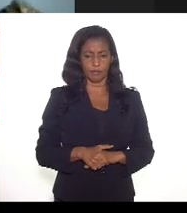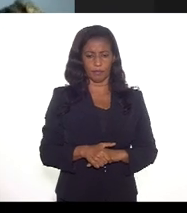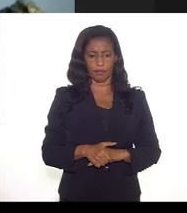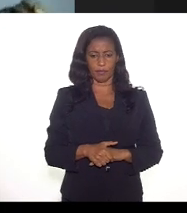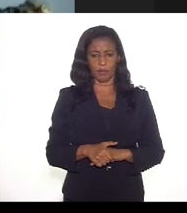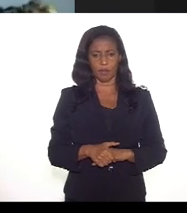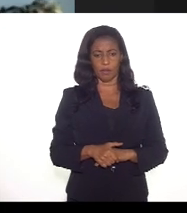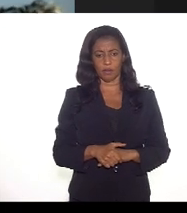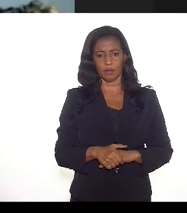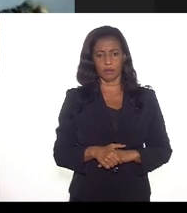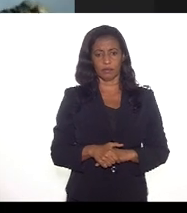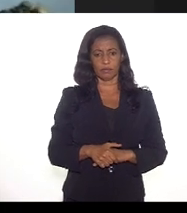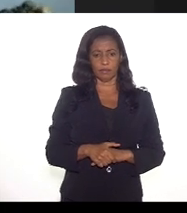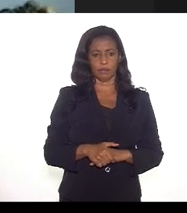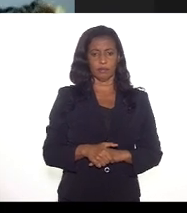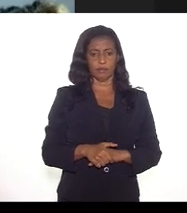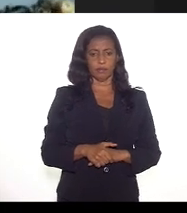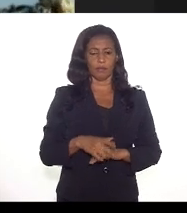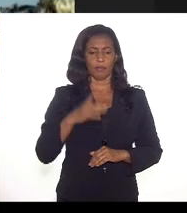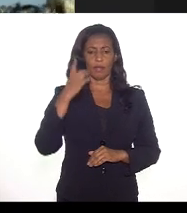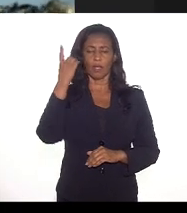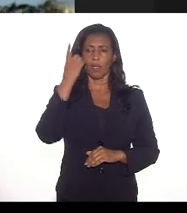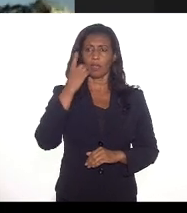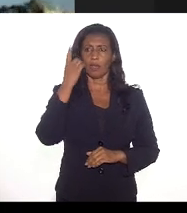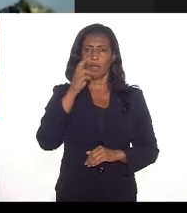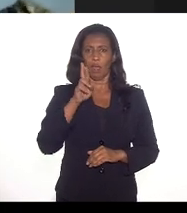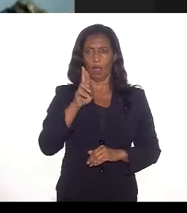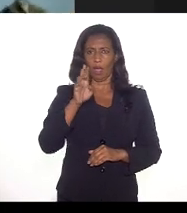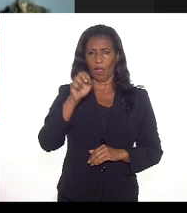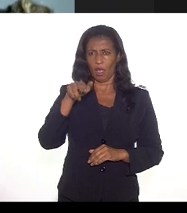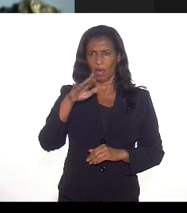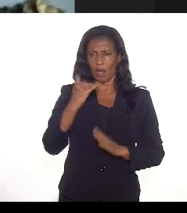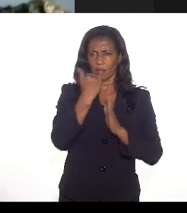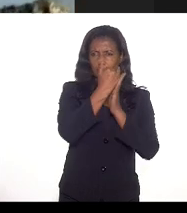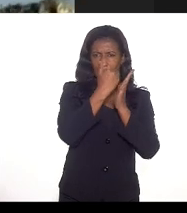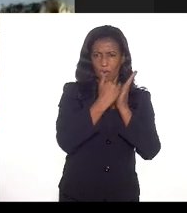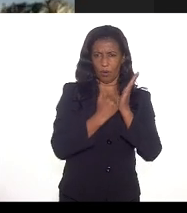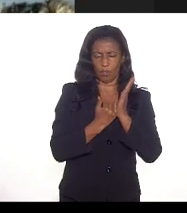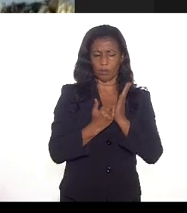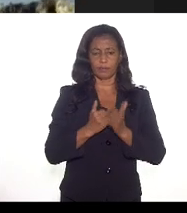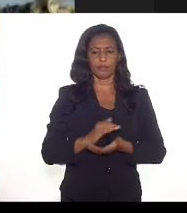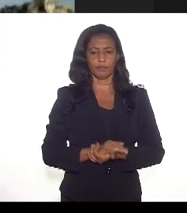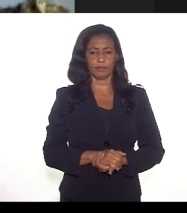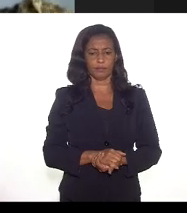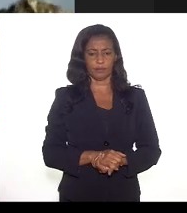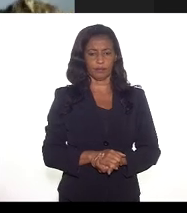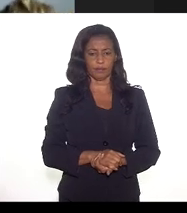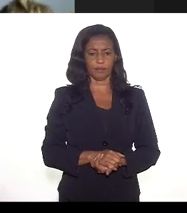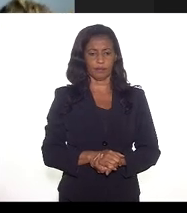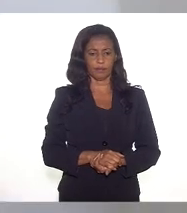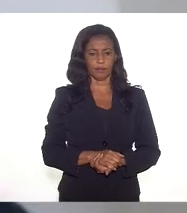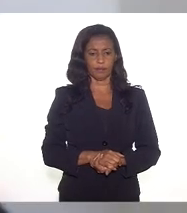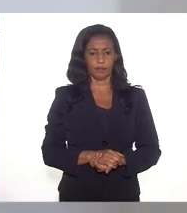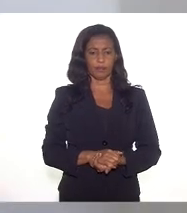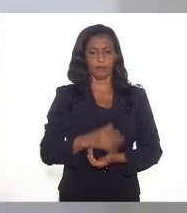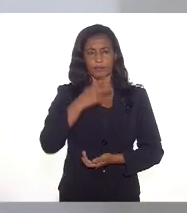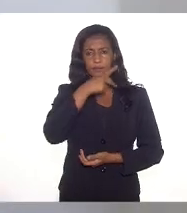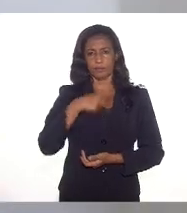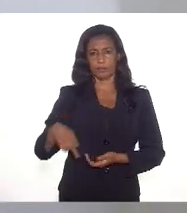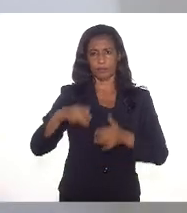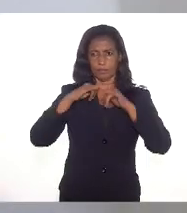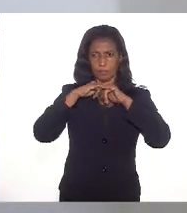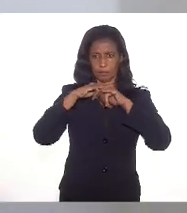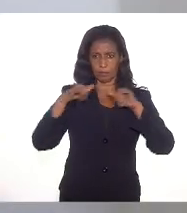para ir para a semana que vem. Deputada Renata, está escrita pela ordem, tá, Marta, por favor. A presidência anuncia que o